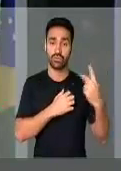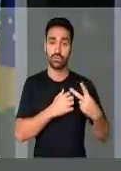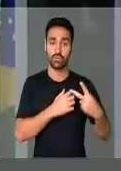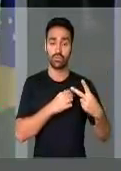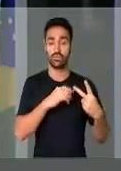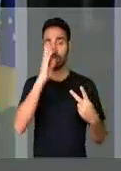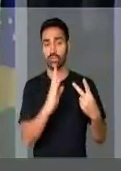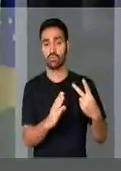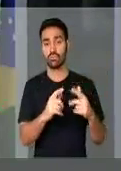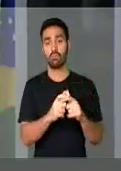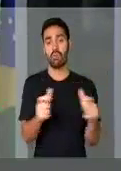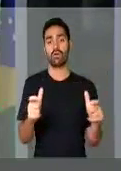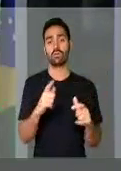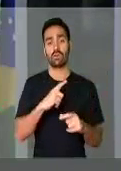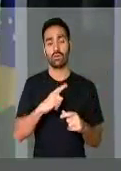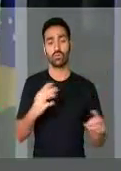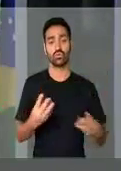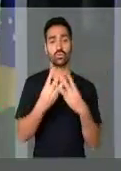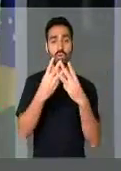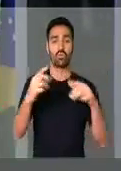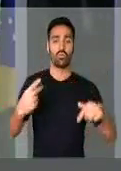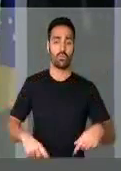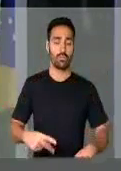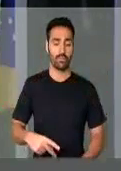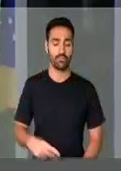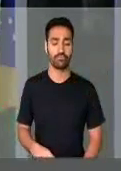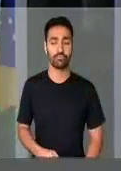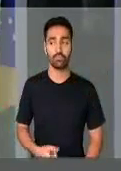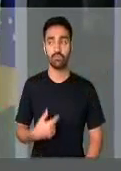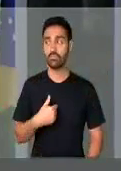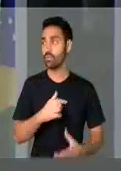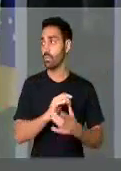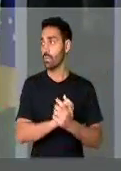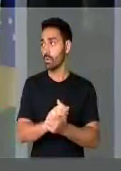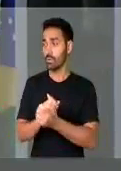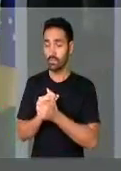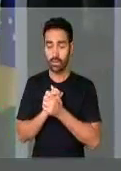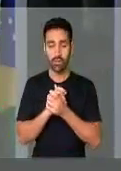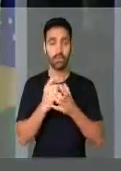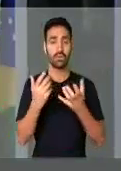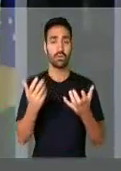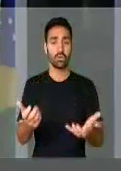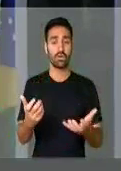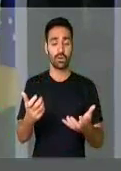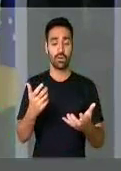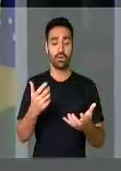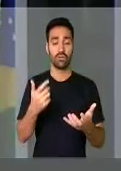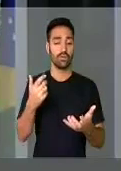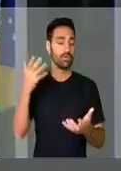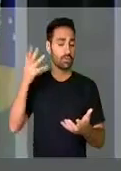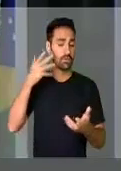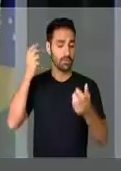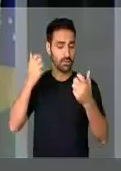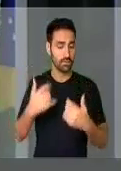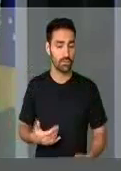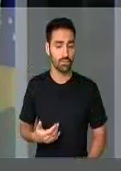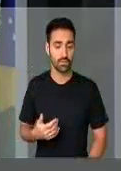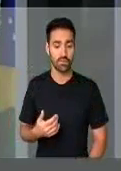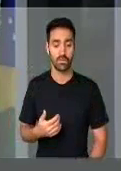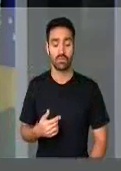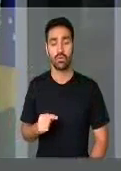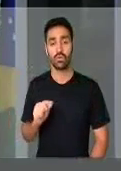Cumprimentando as demais autoridades, eu tenho pouco tempo, gostaria de fazer o meu relato, meu